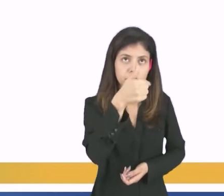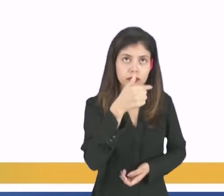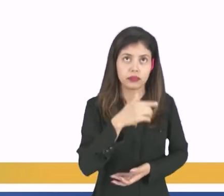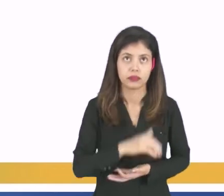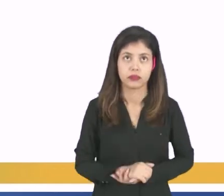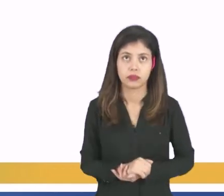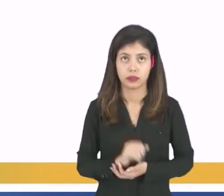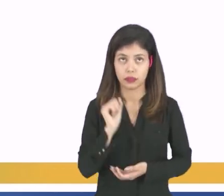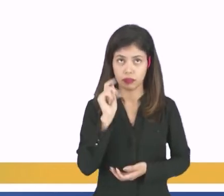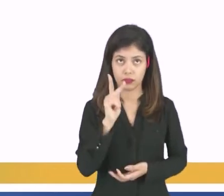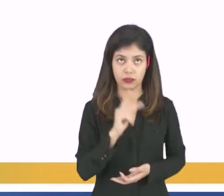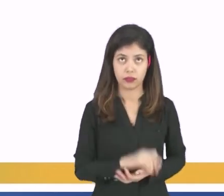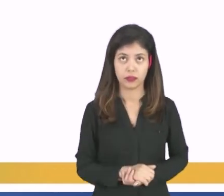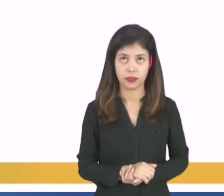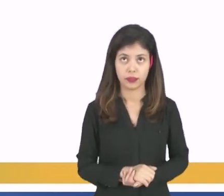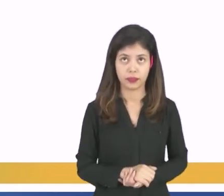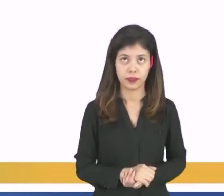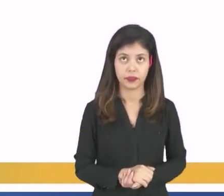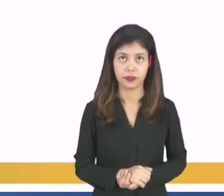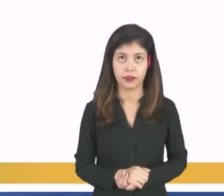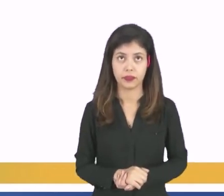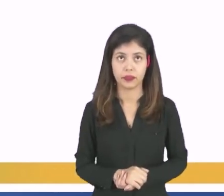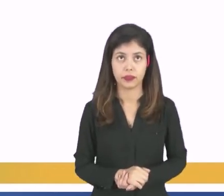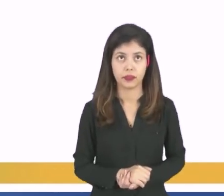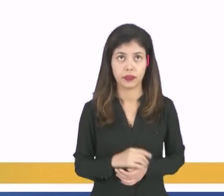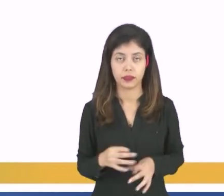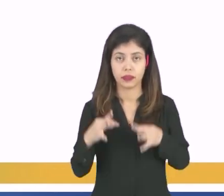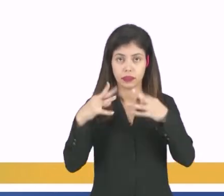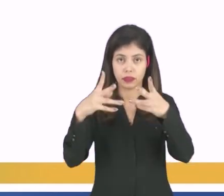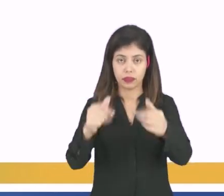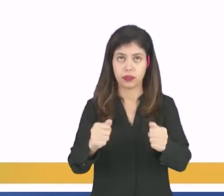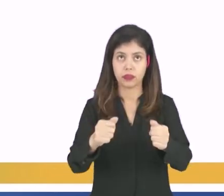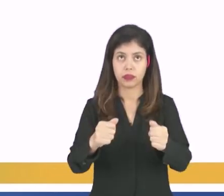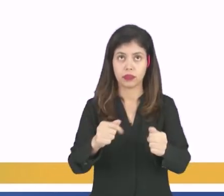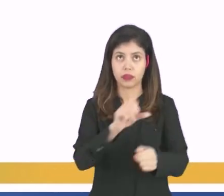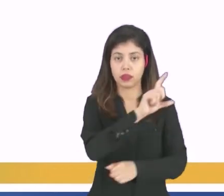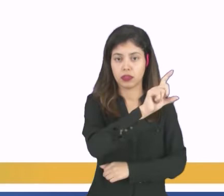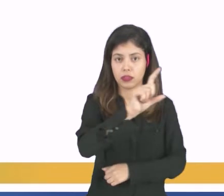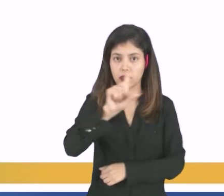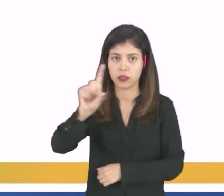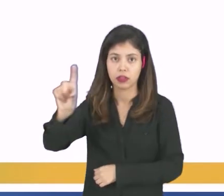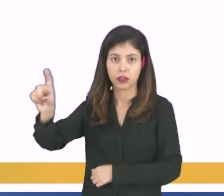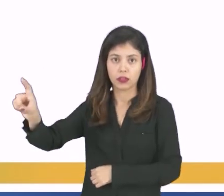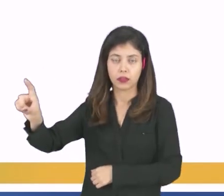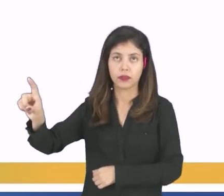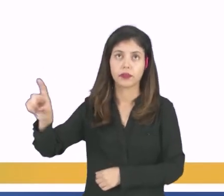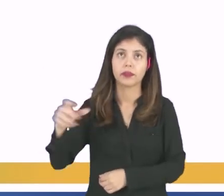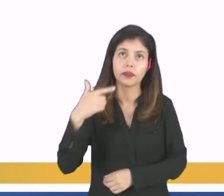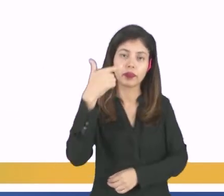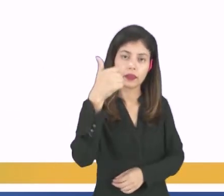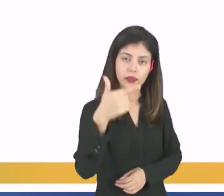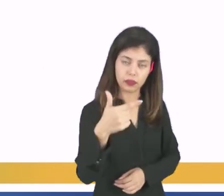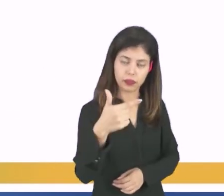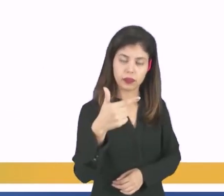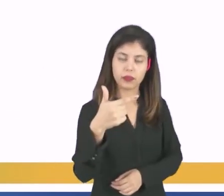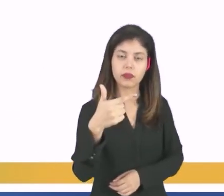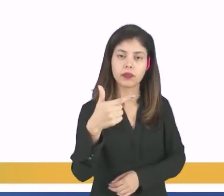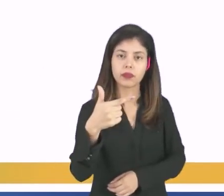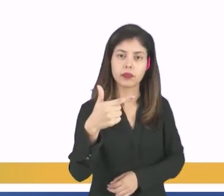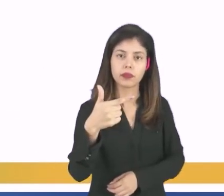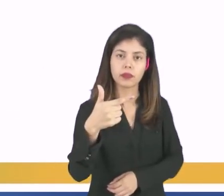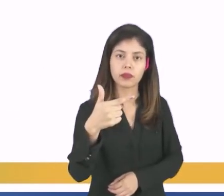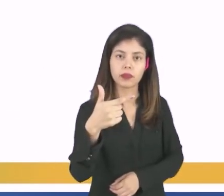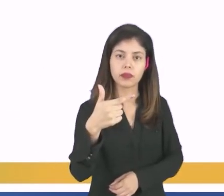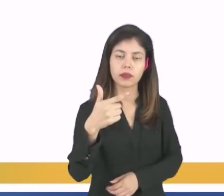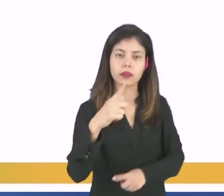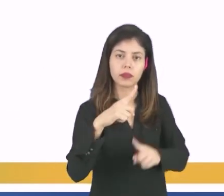ser o 2, ok? Então, nós vamos multiplicar todos os coeficientes dessa